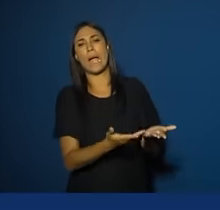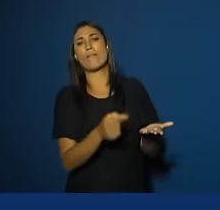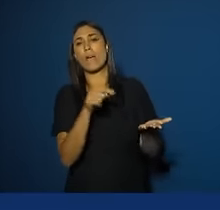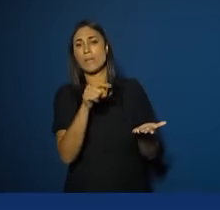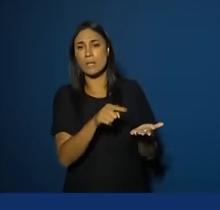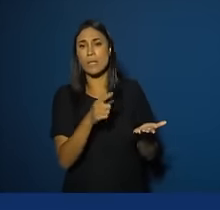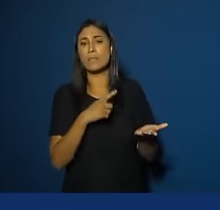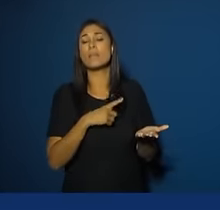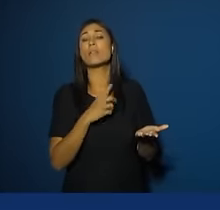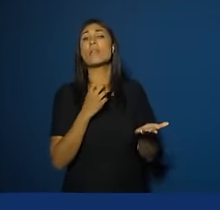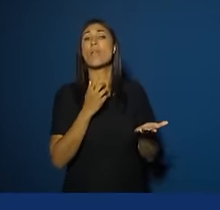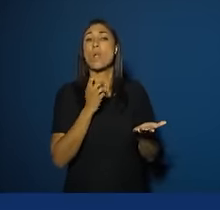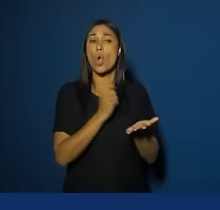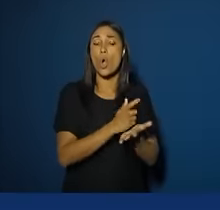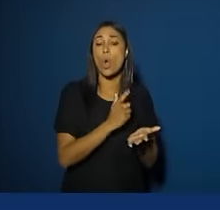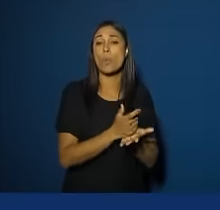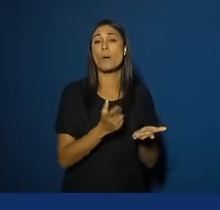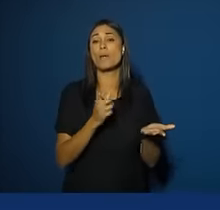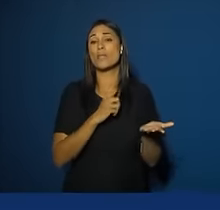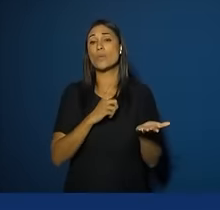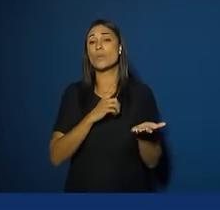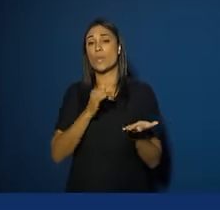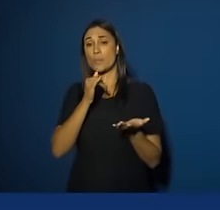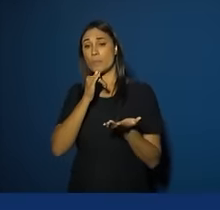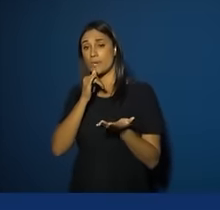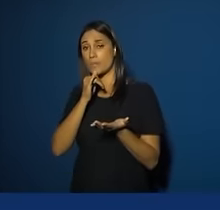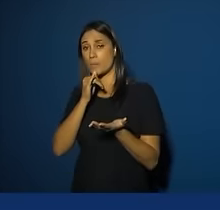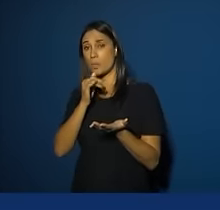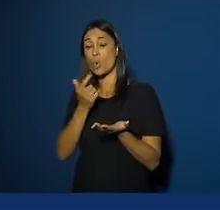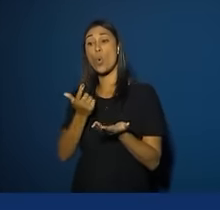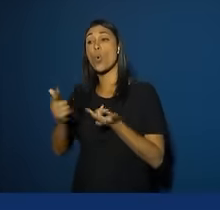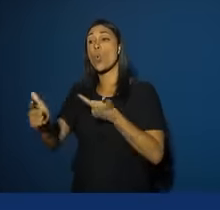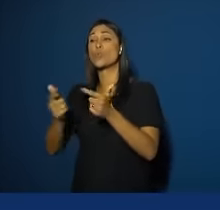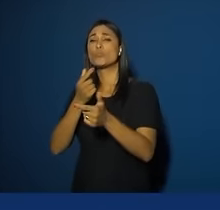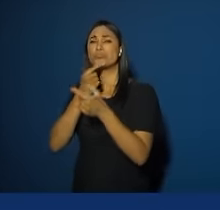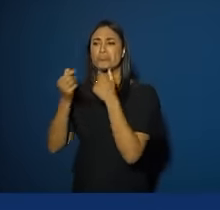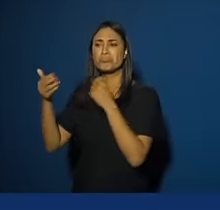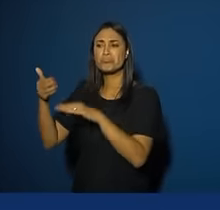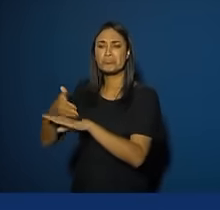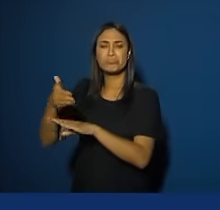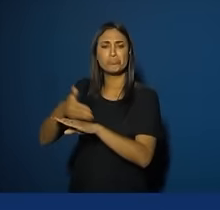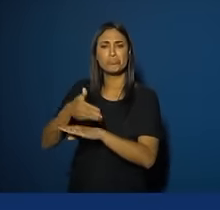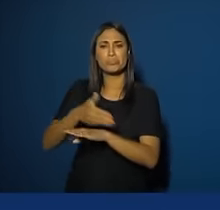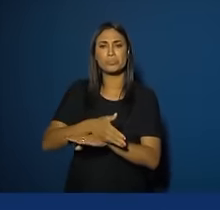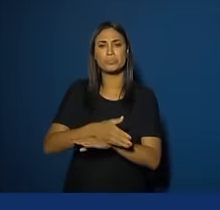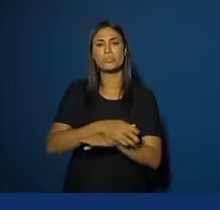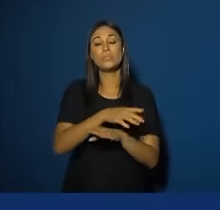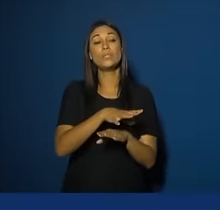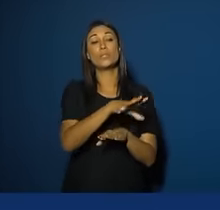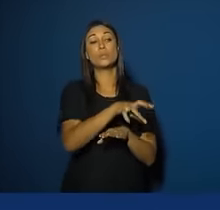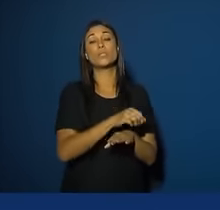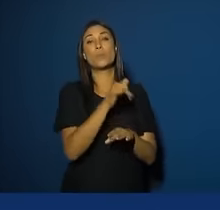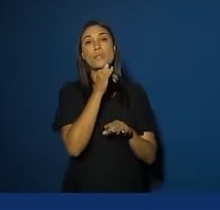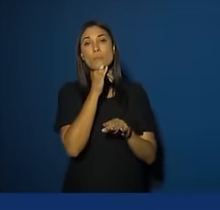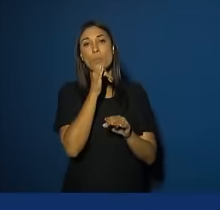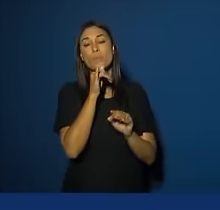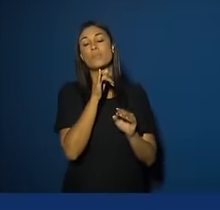cara que a Renner comprava, e eu tenho uma Shein e uma T1 e os outros caras entrando e tomando share do